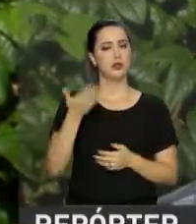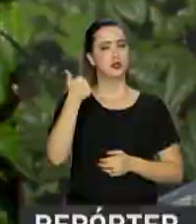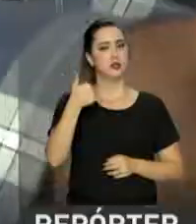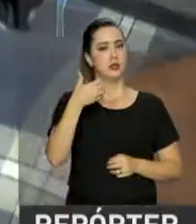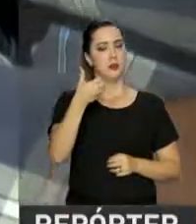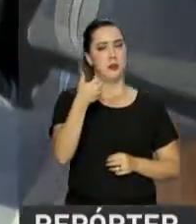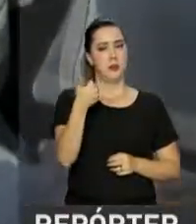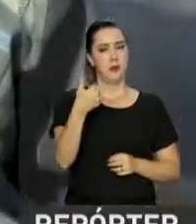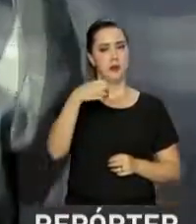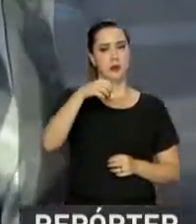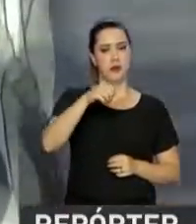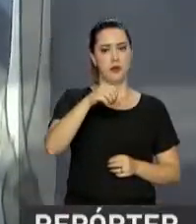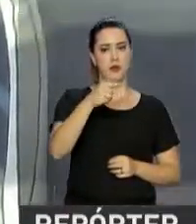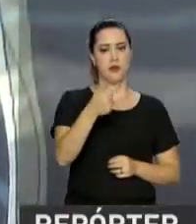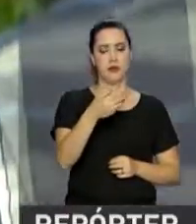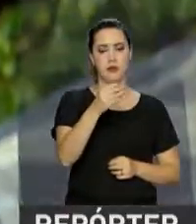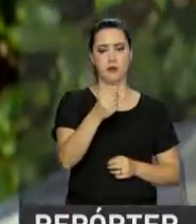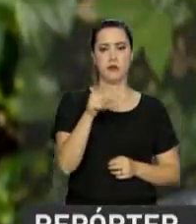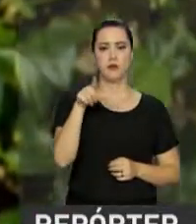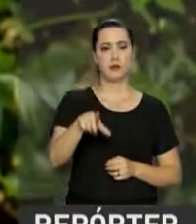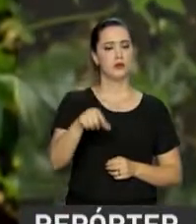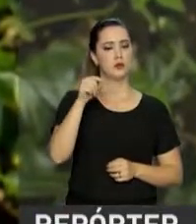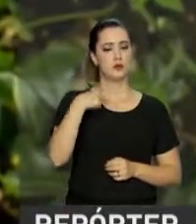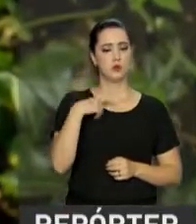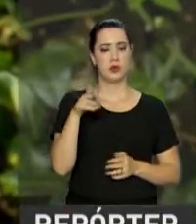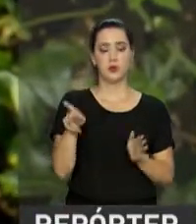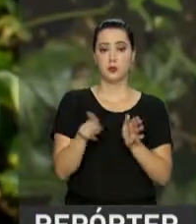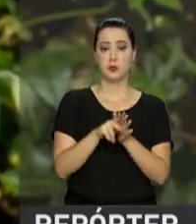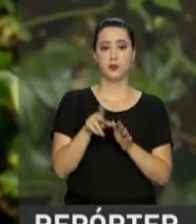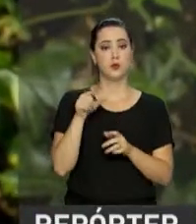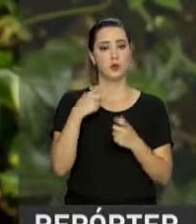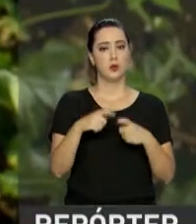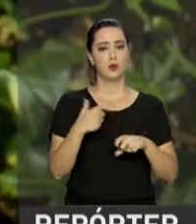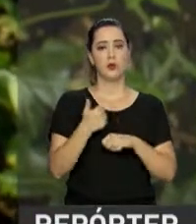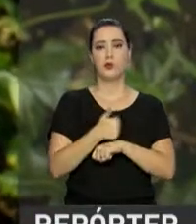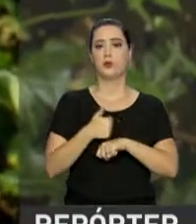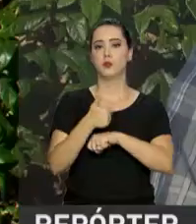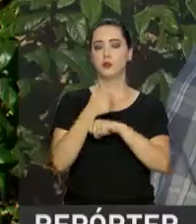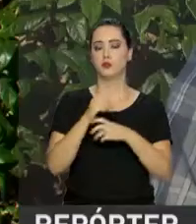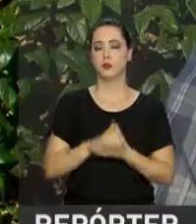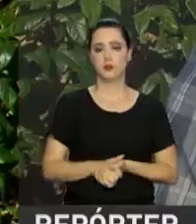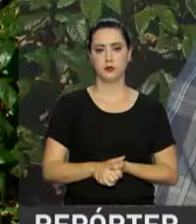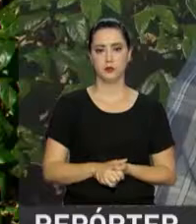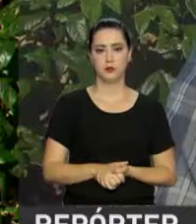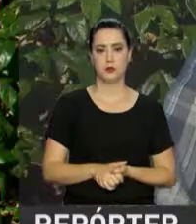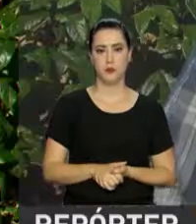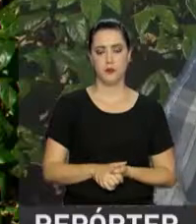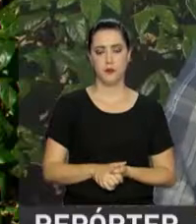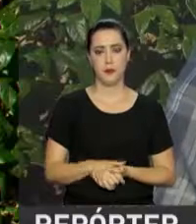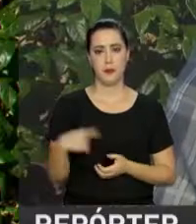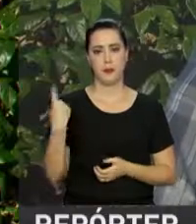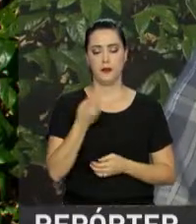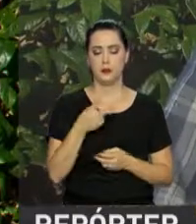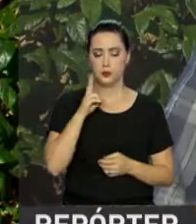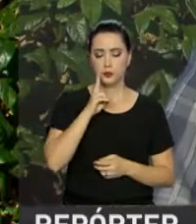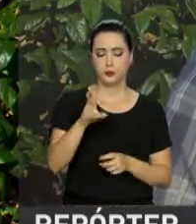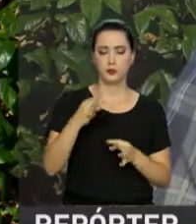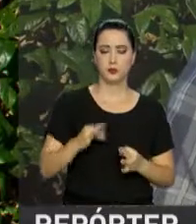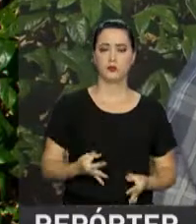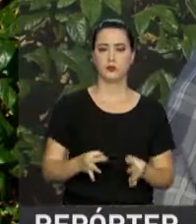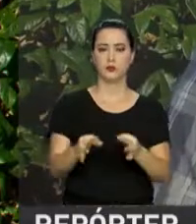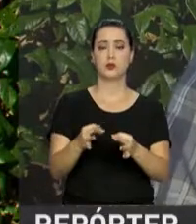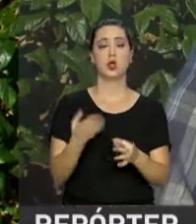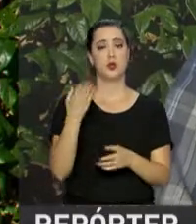1970 isso foi decisivo na hora de escolher onde ia trabalhar a gente vê as tecnologias da embrapa fazendo a diferença